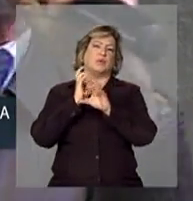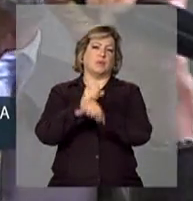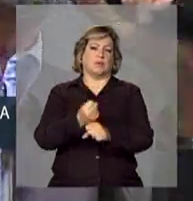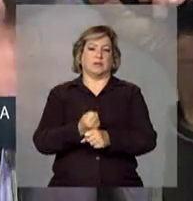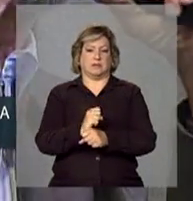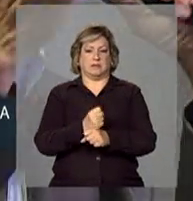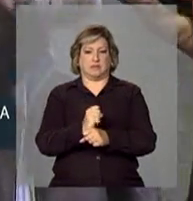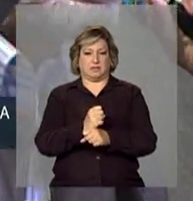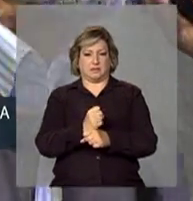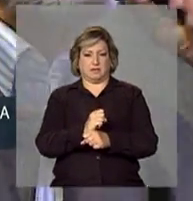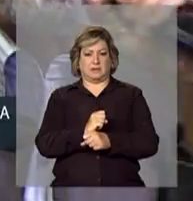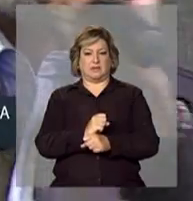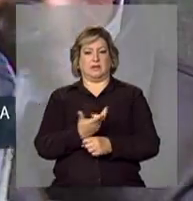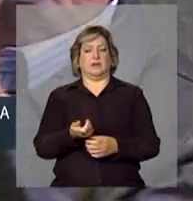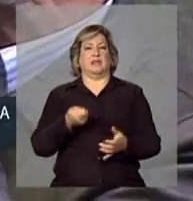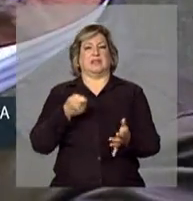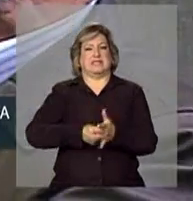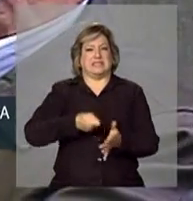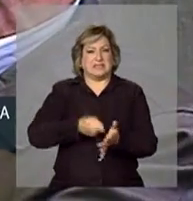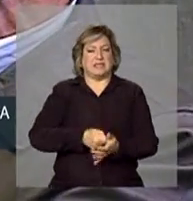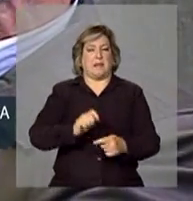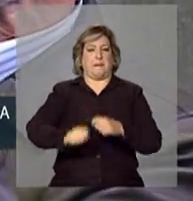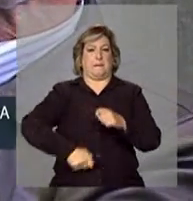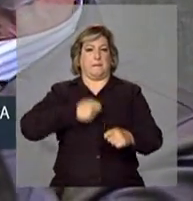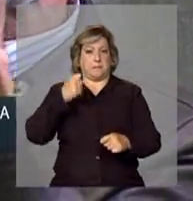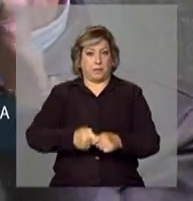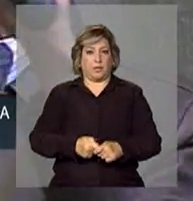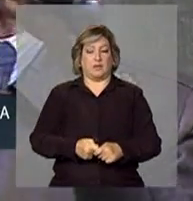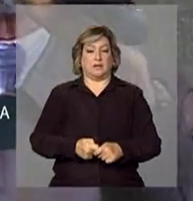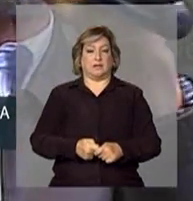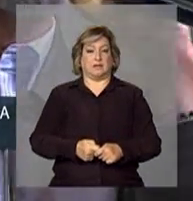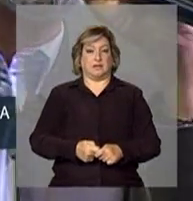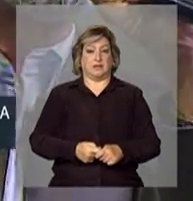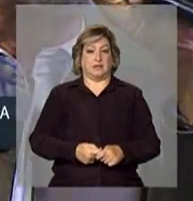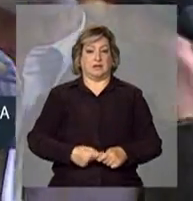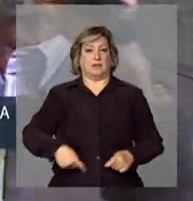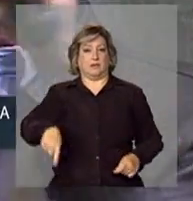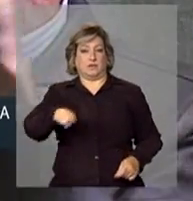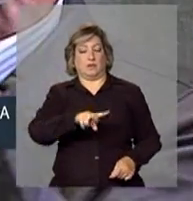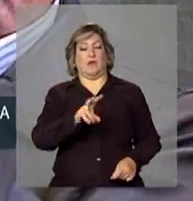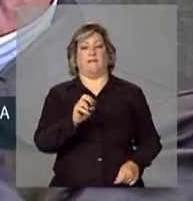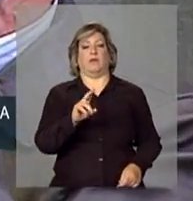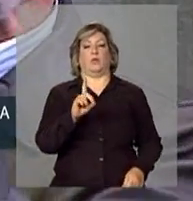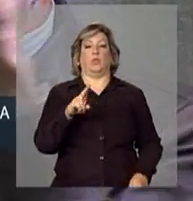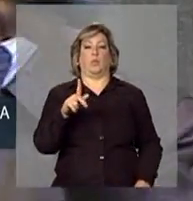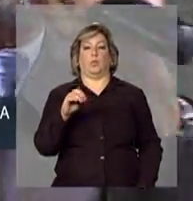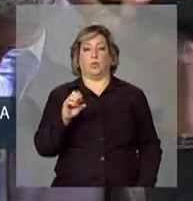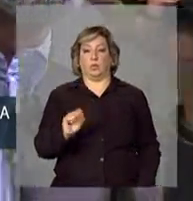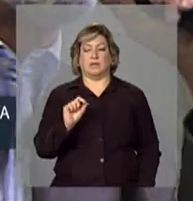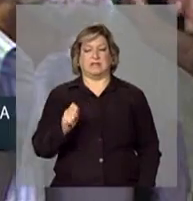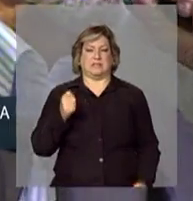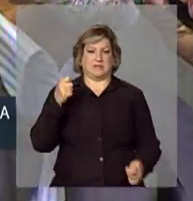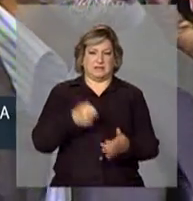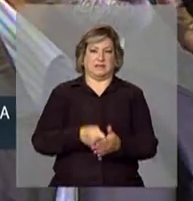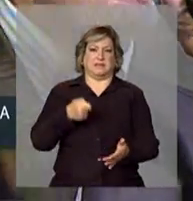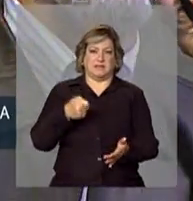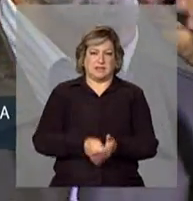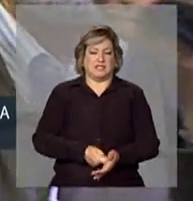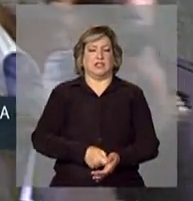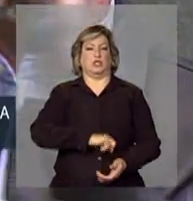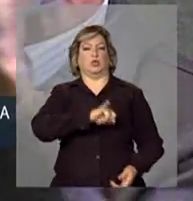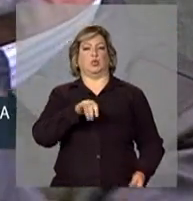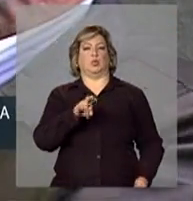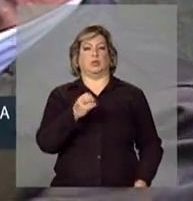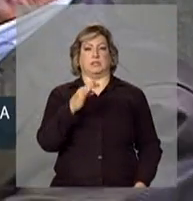aí, exigindo a punição dos verdugos, exigindo